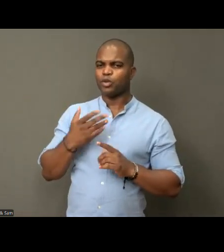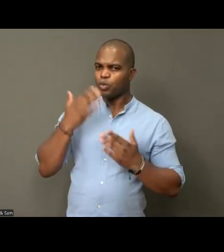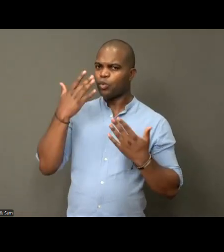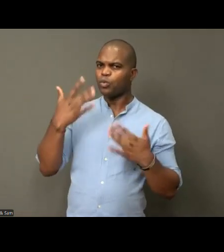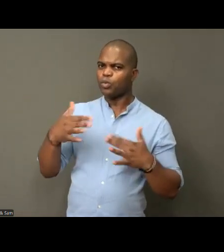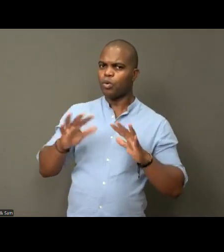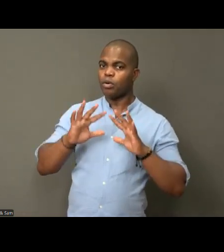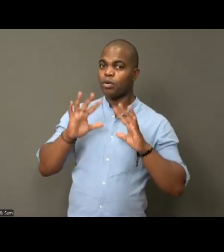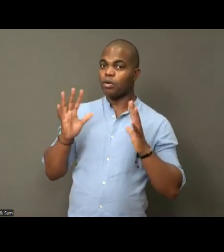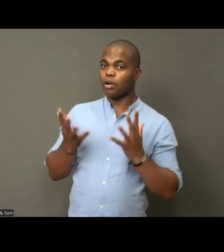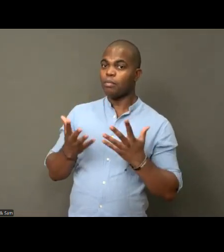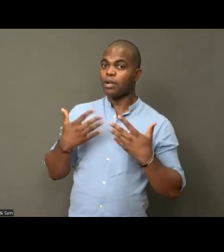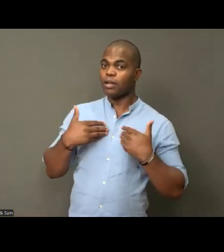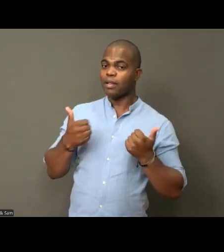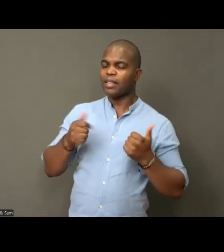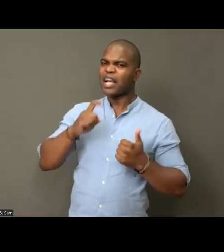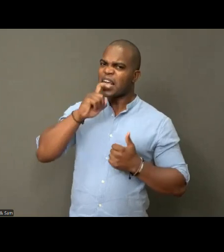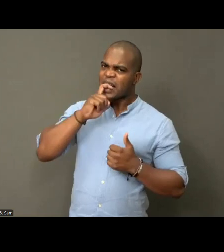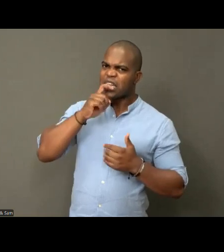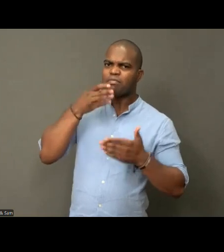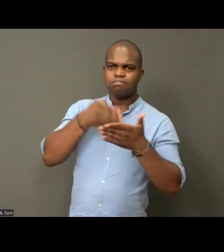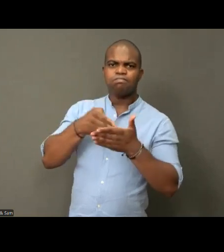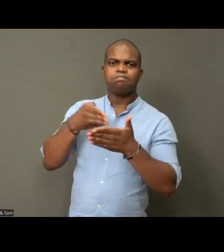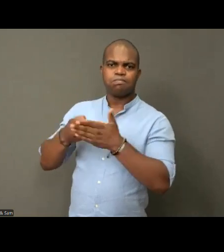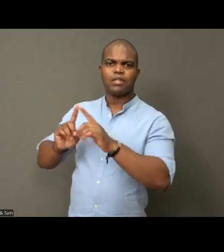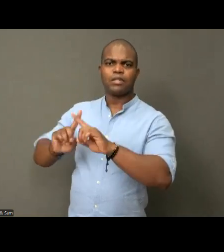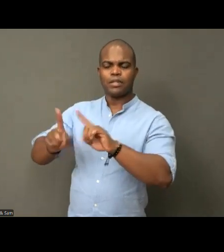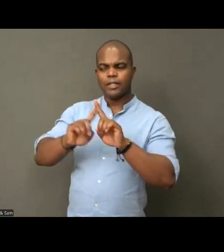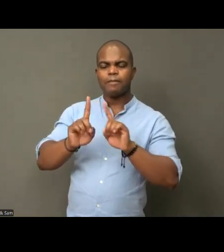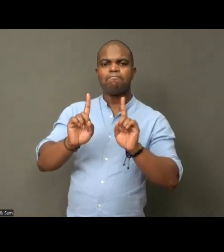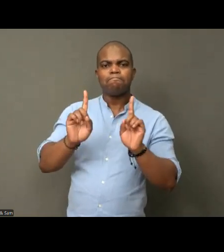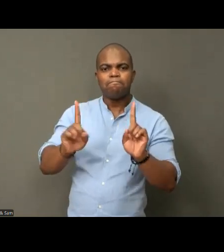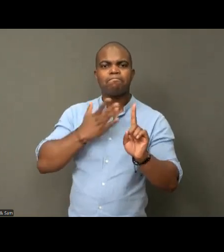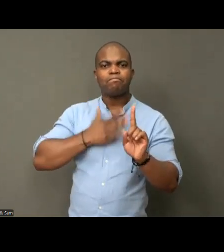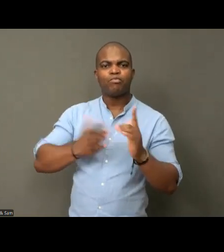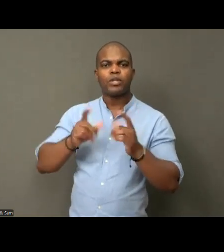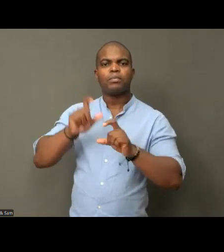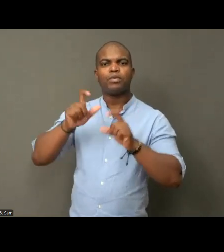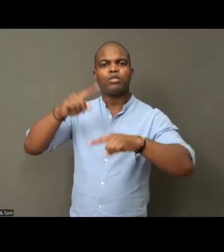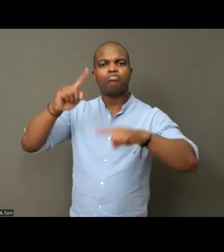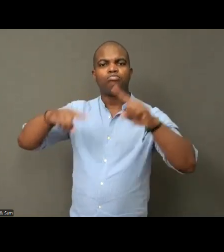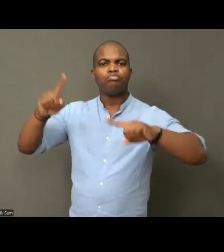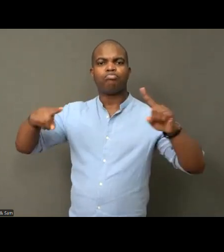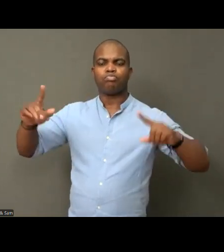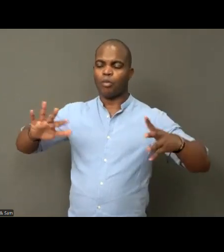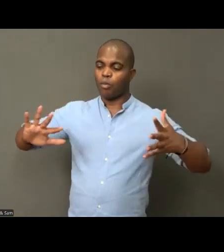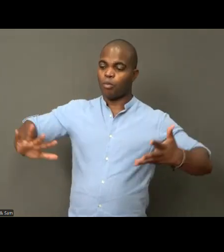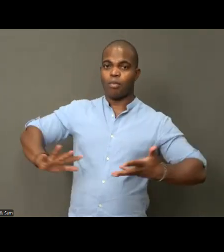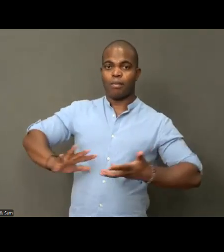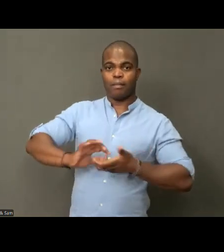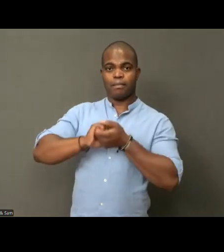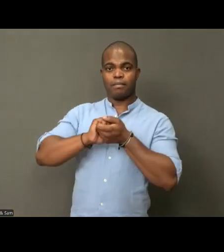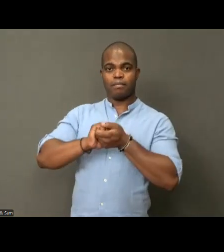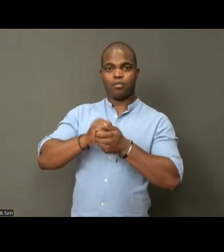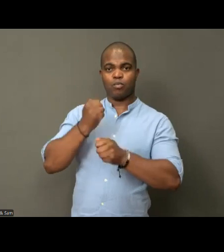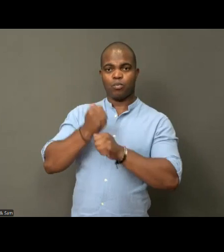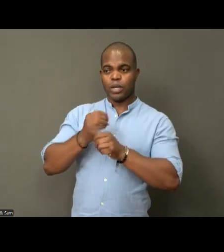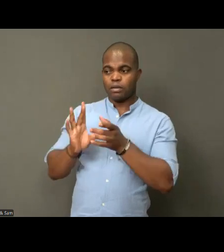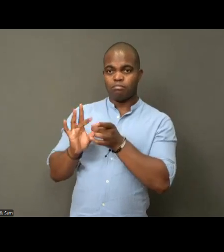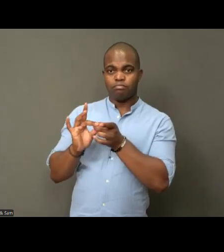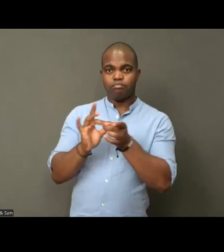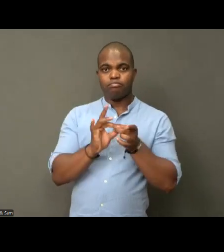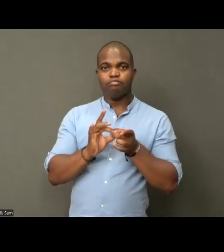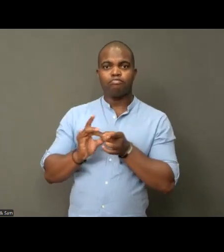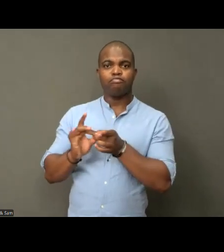muitas pessoas, governos, líderes de governos, autoridades, organizações. Então, a colaboração é